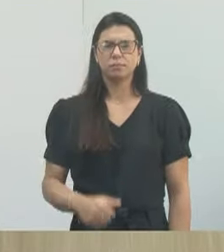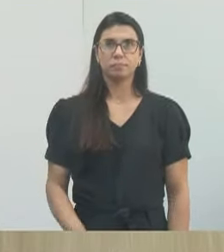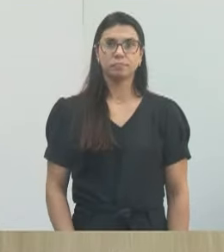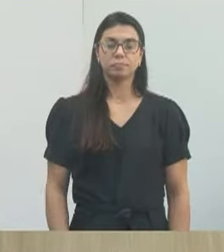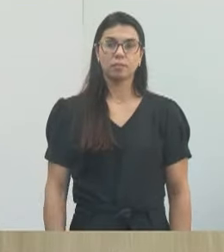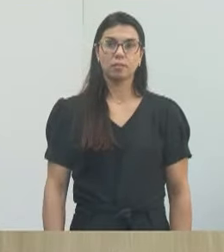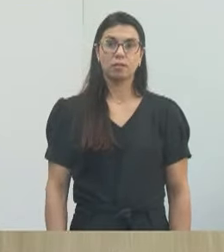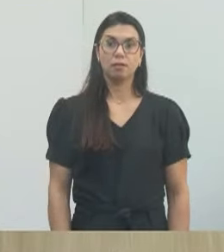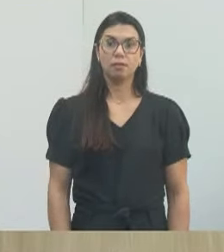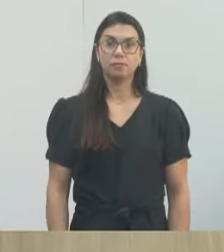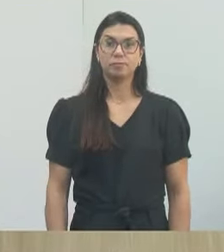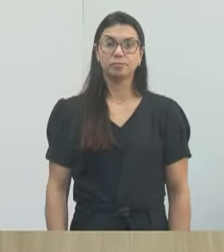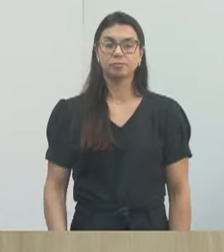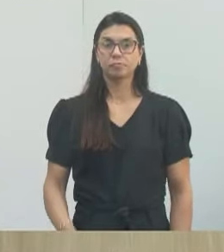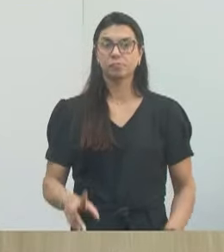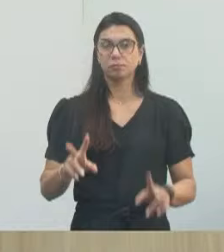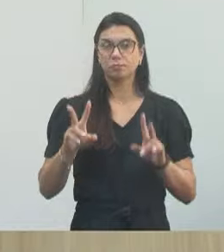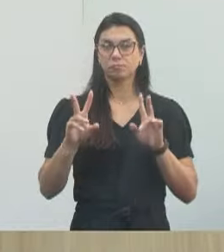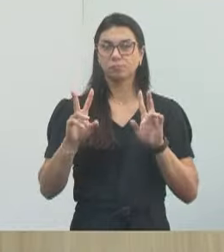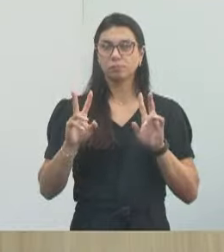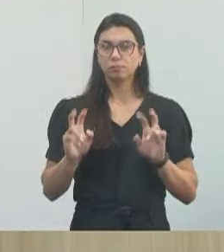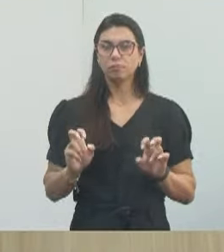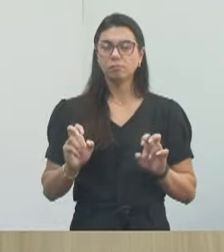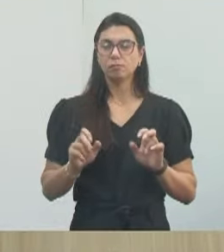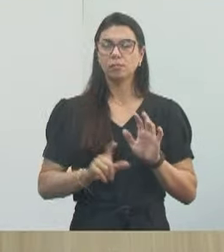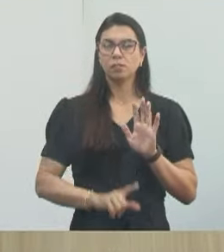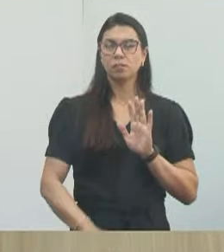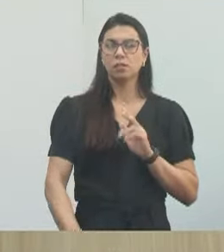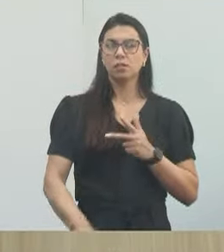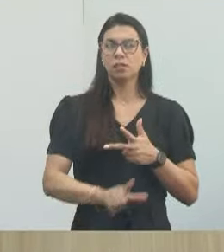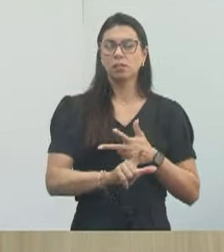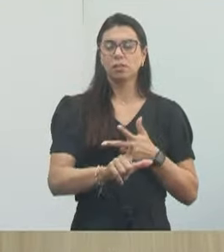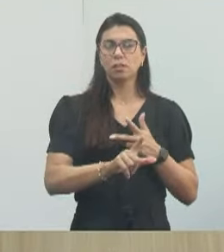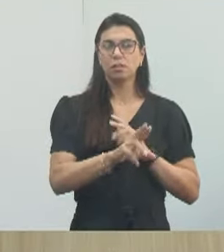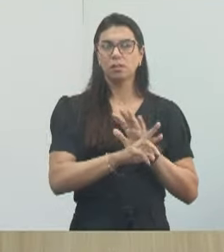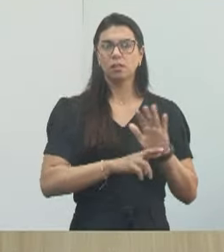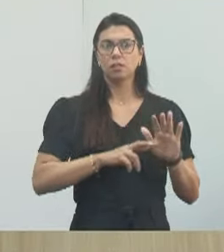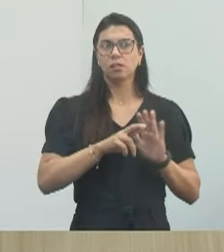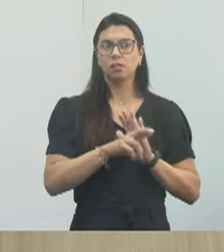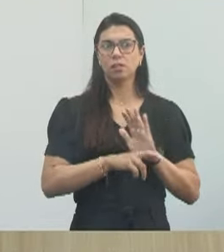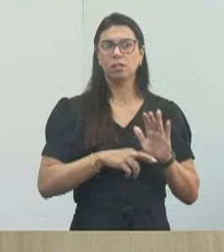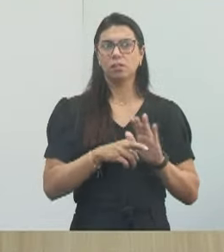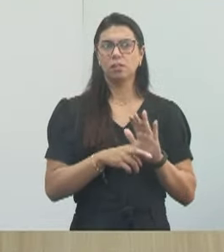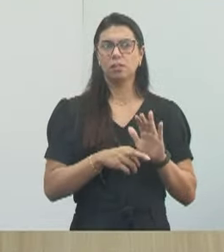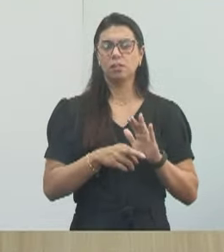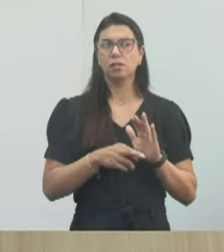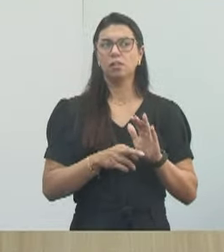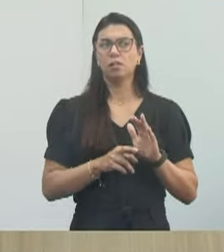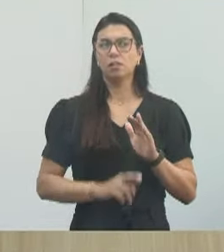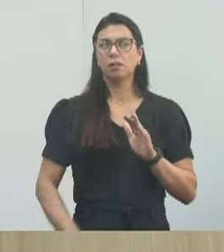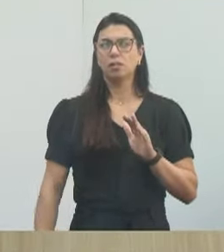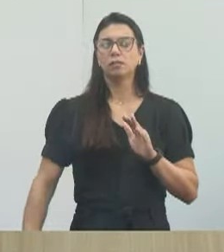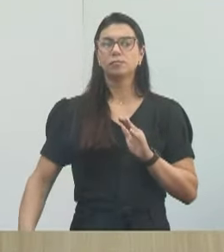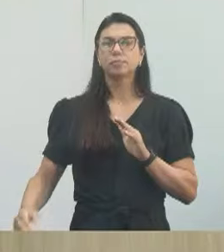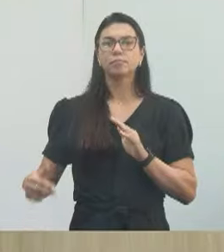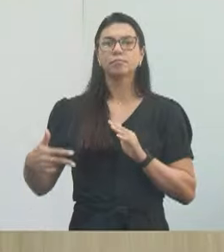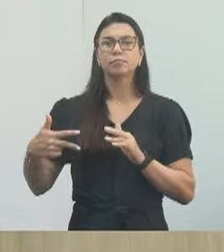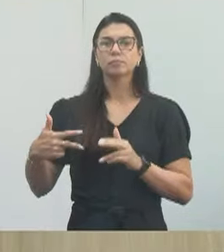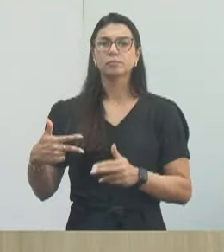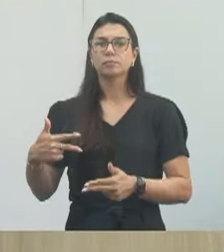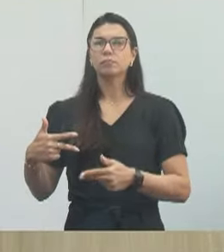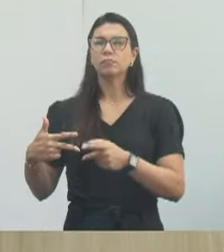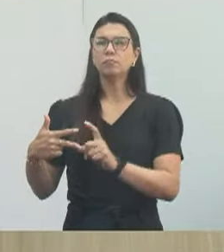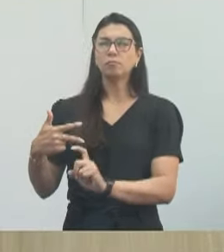Amizade considerando a prerrogativa do Legislativo fiscalizar a atuação do Poder Executivo de jacar